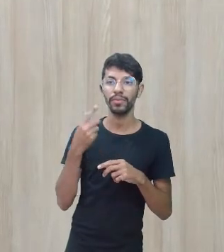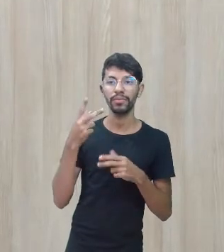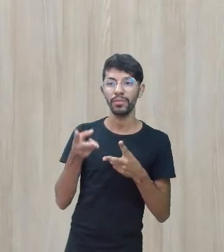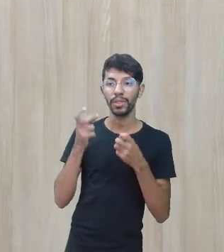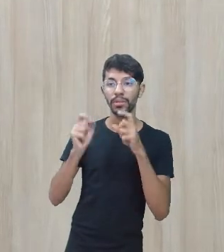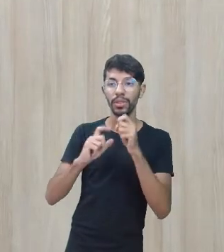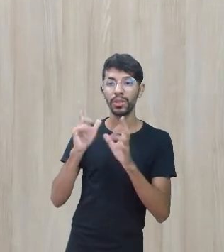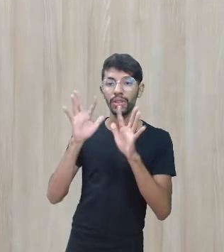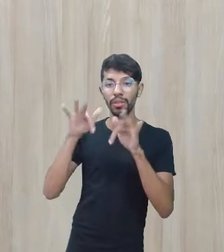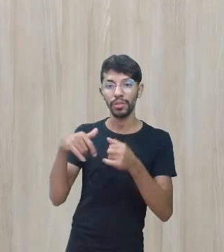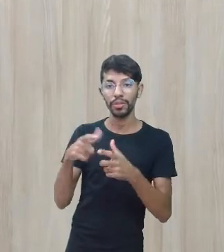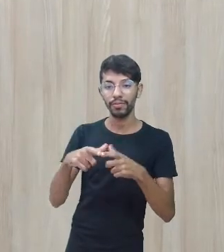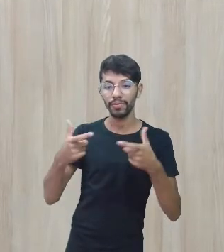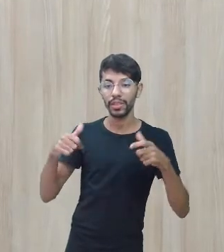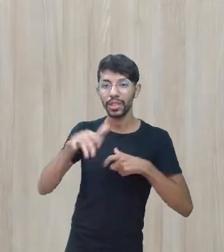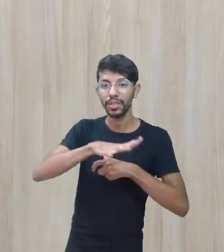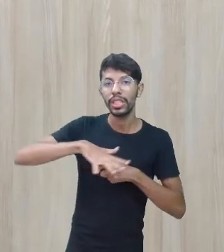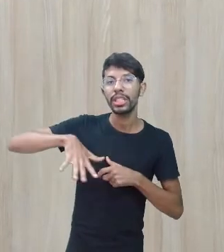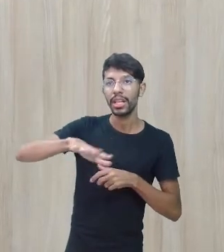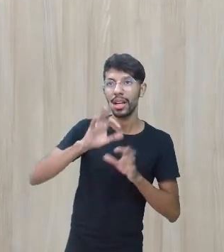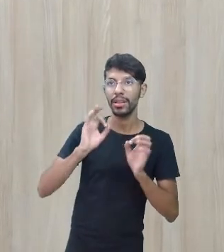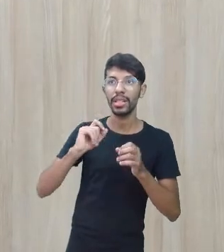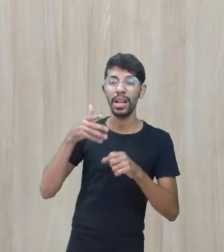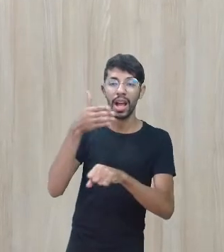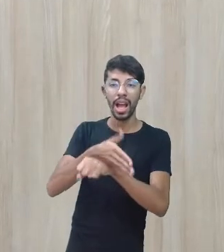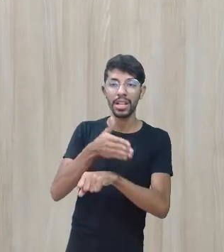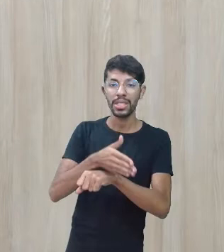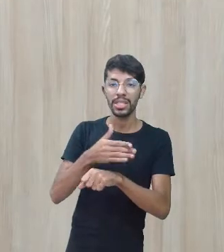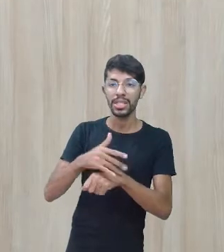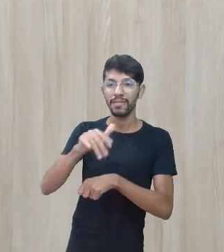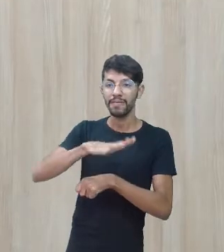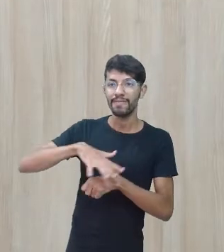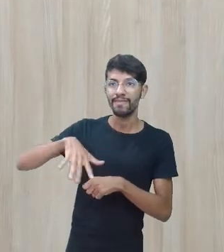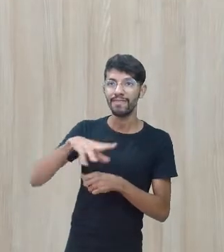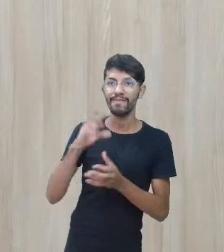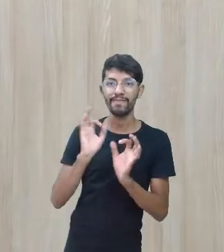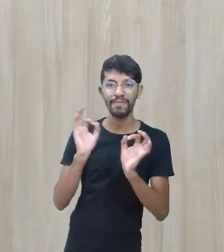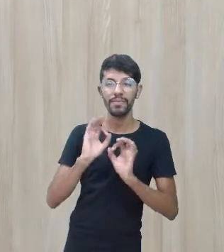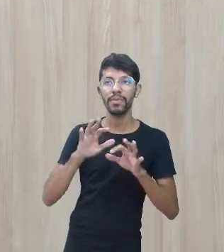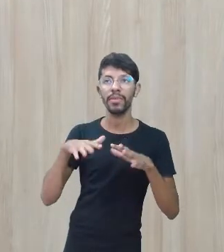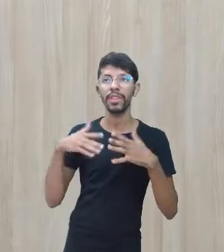expansão territorial, não é, um não acesso a terras e sujeitos escravizados, que vai gerar uma